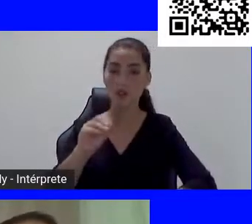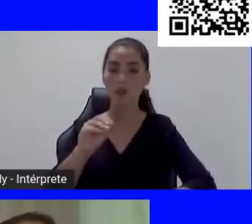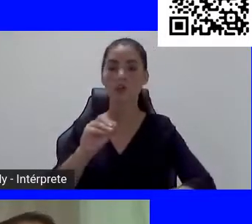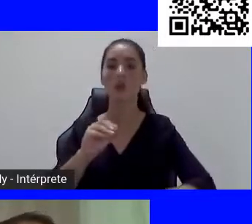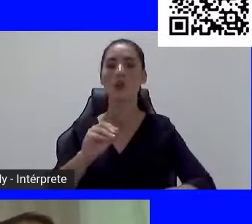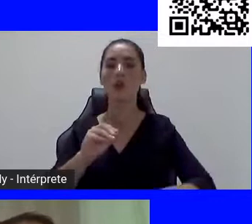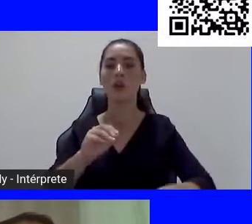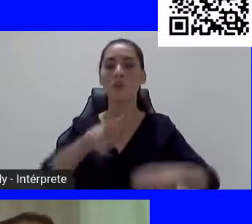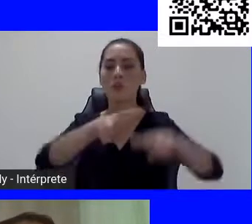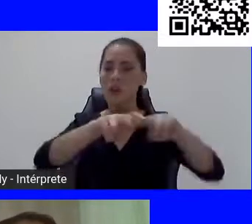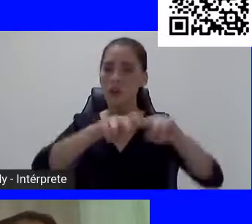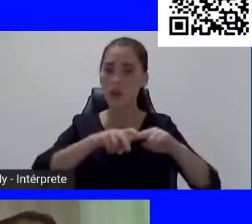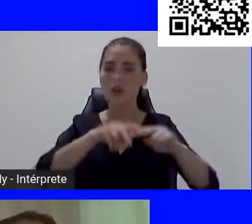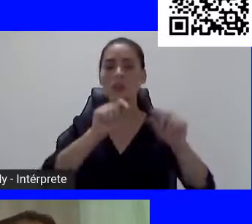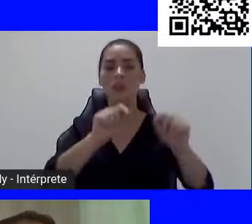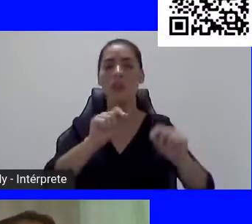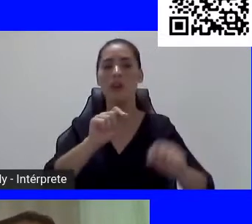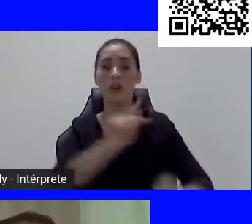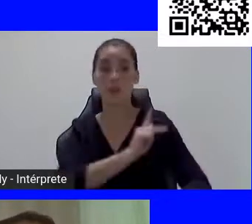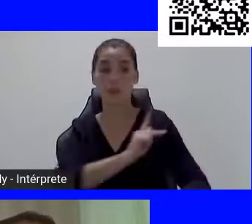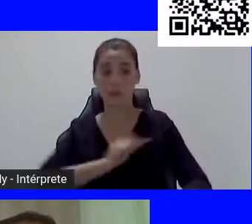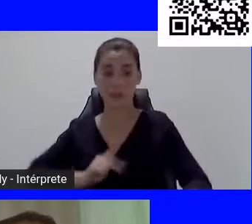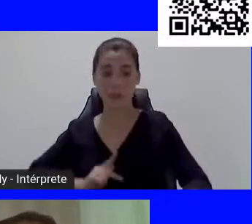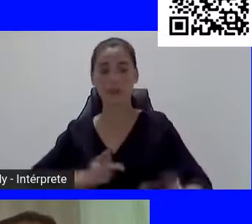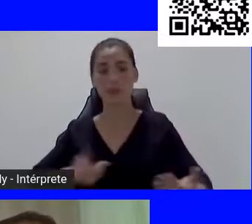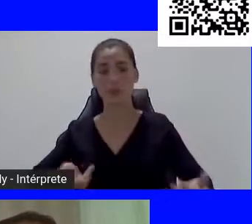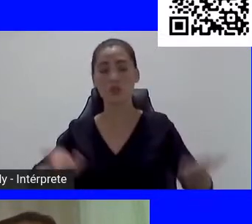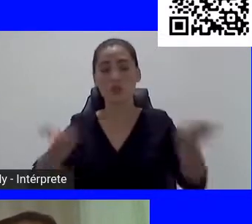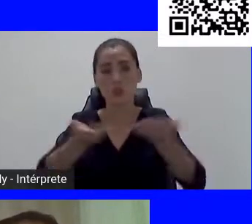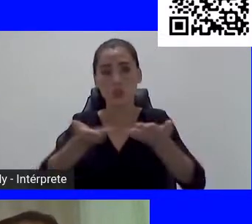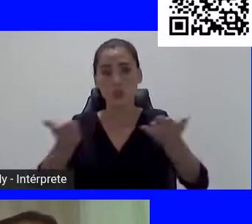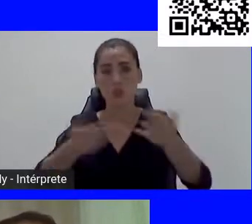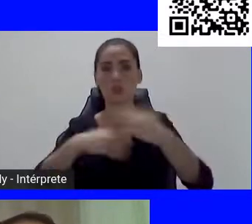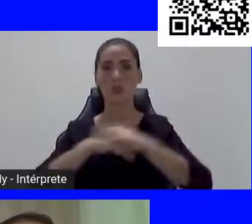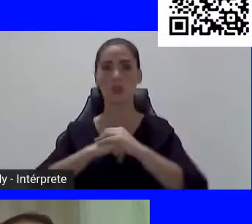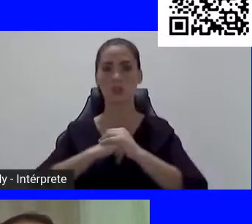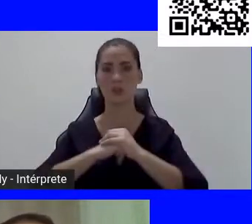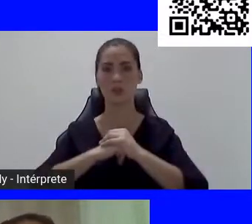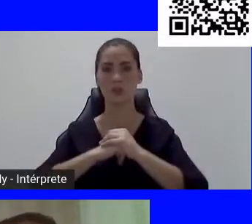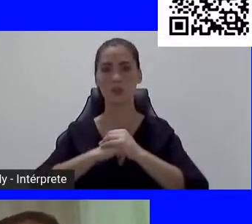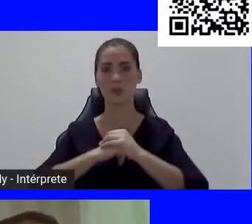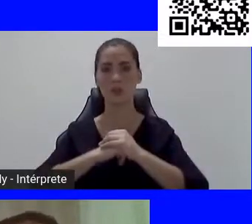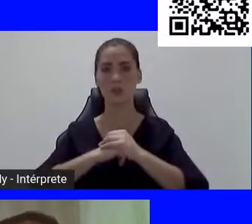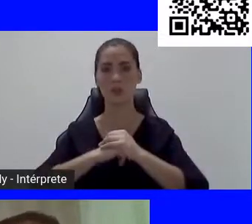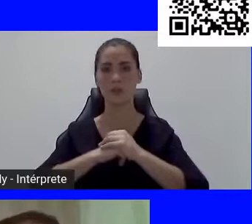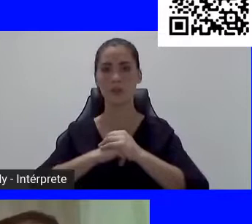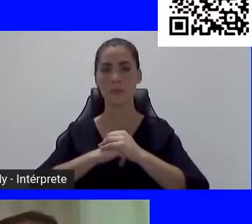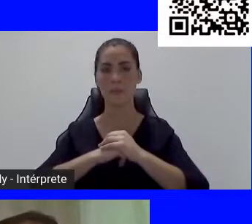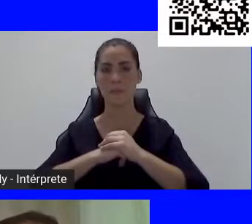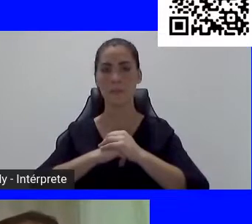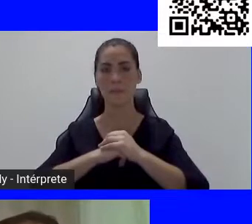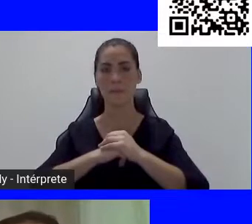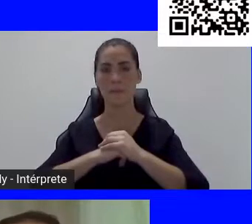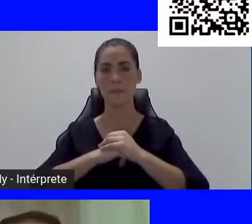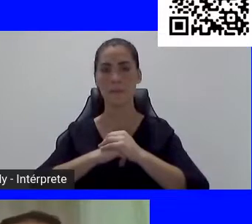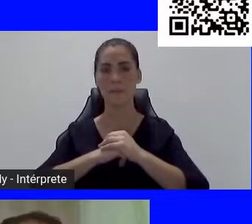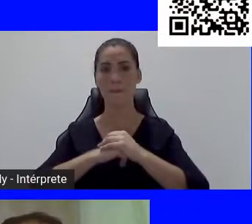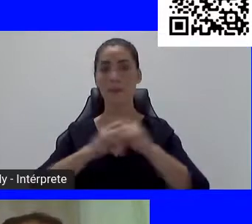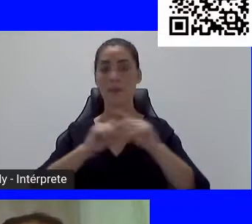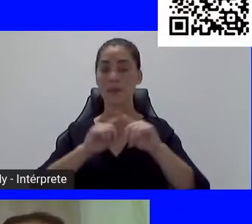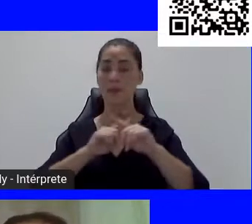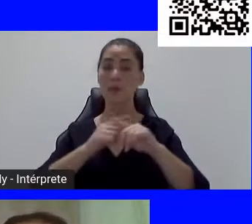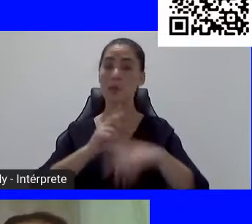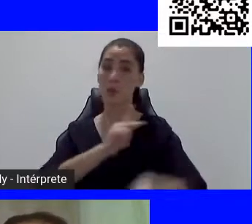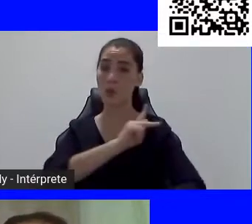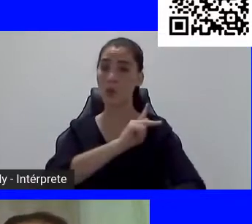visto muito agronegócio brasileiro hoje já entendendo o quão mal o presidente da República faz